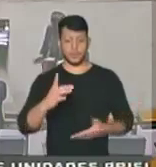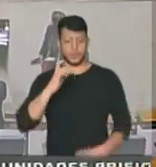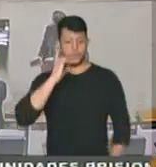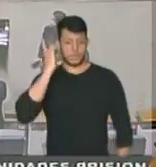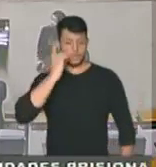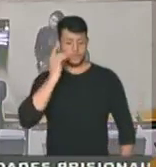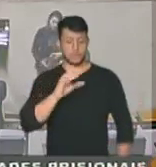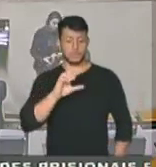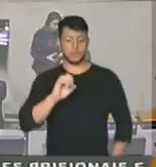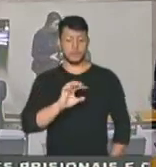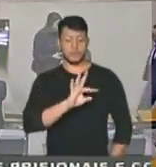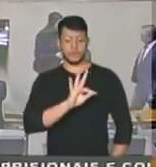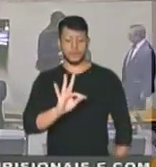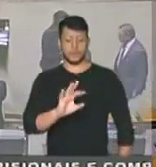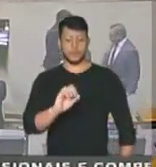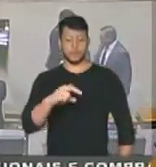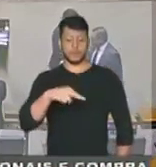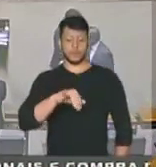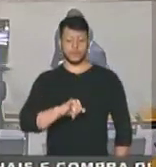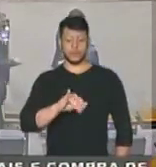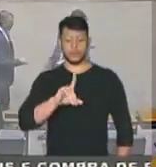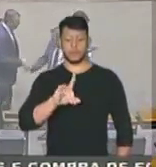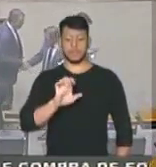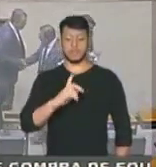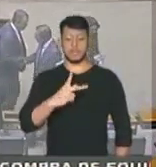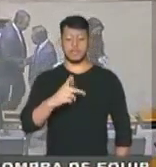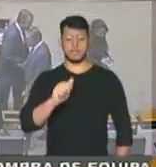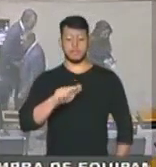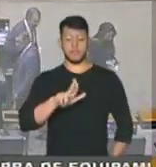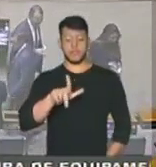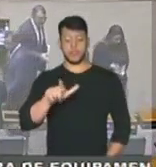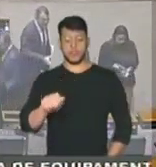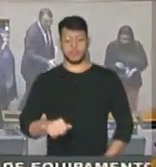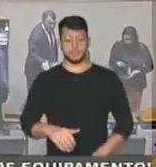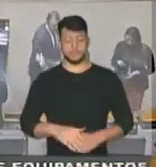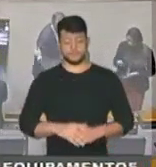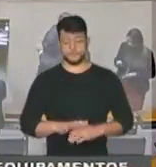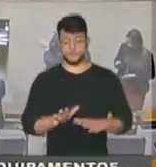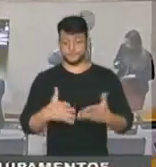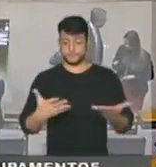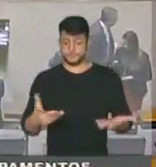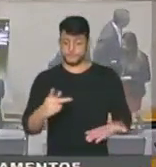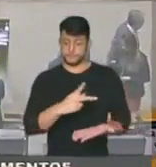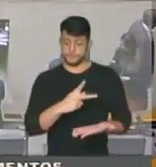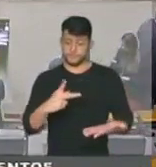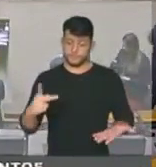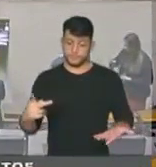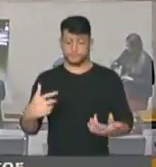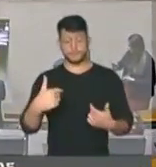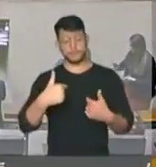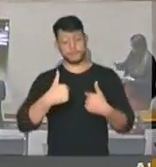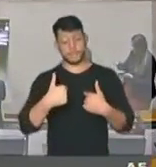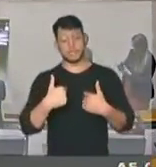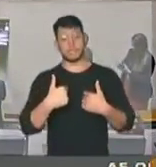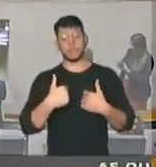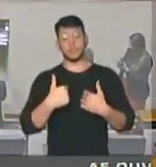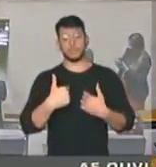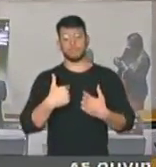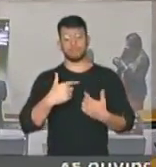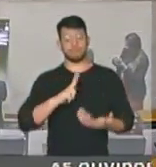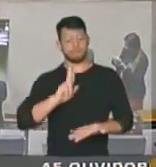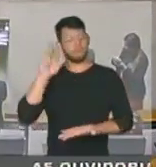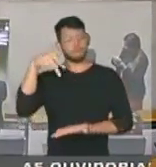a senhora presidente é com muito respeito que eu subo a esta tribuna